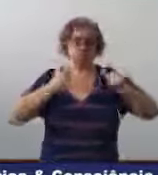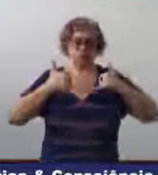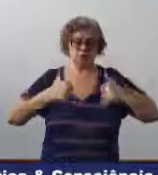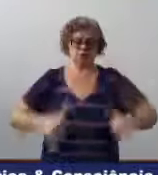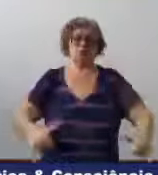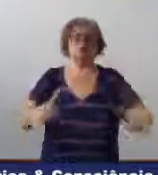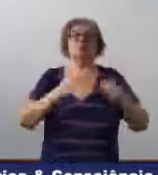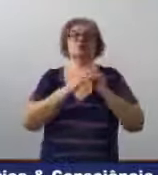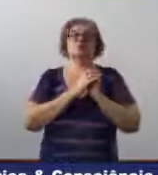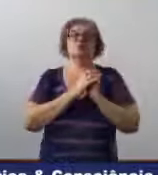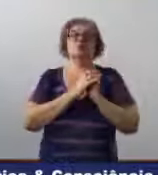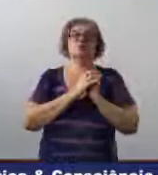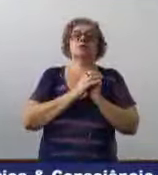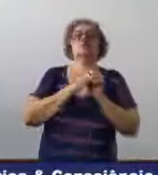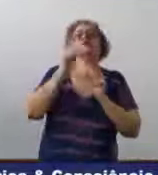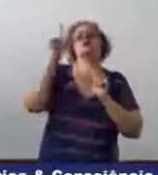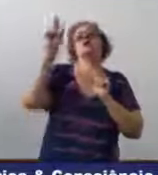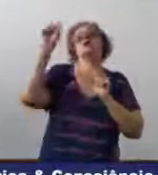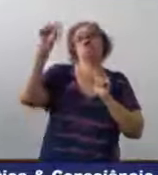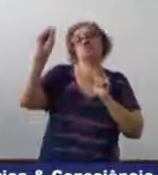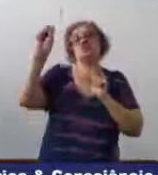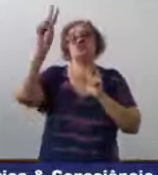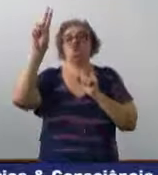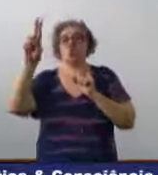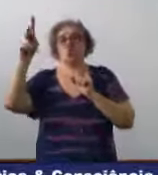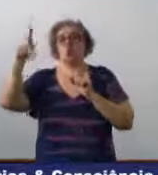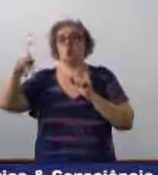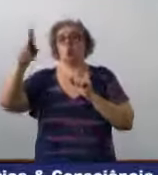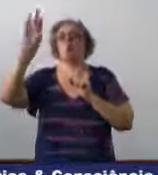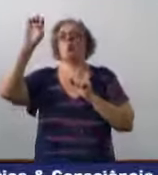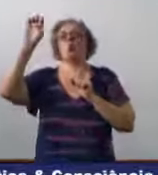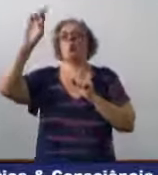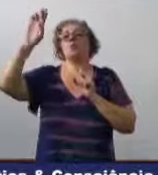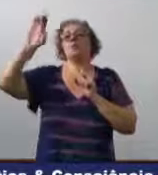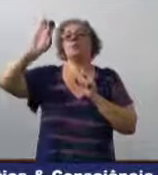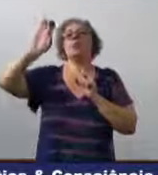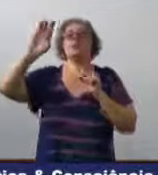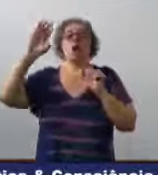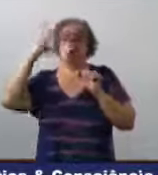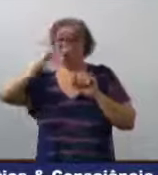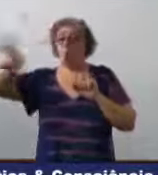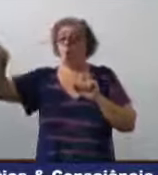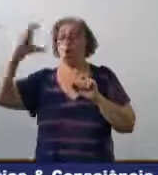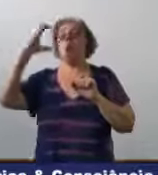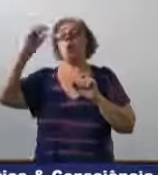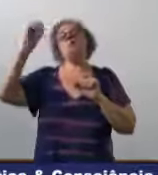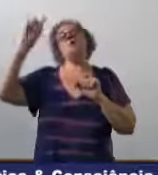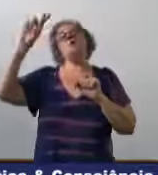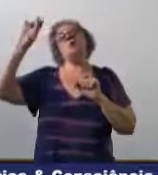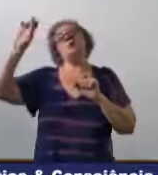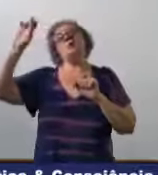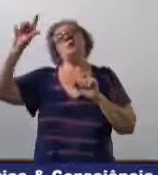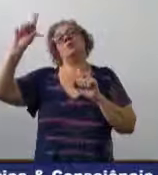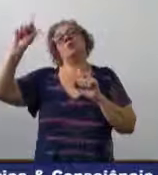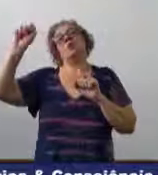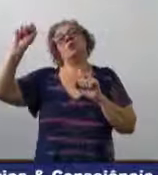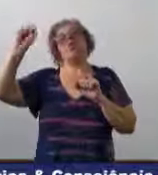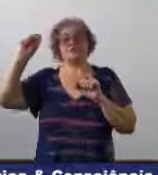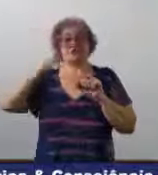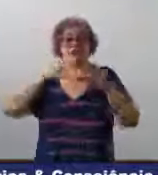de energia, chamados supercordas, que ao vibrar produzem a matéria e todas as